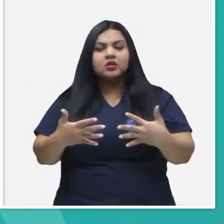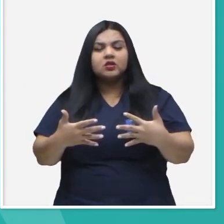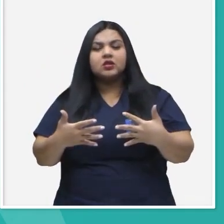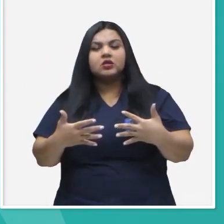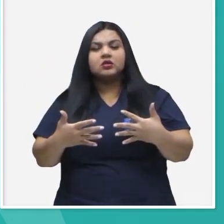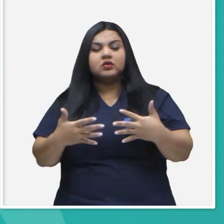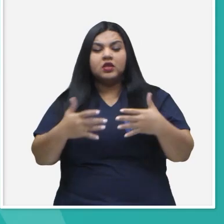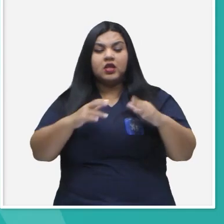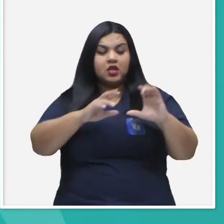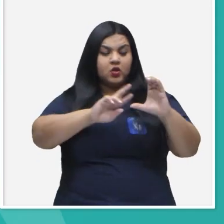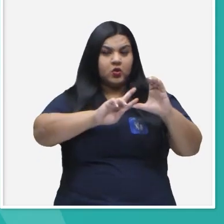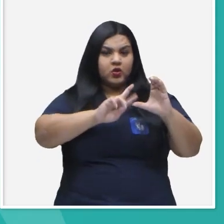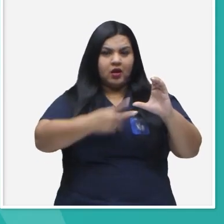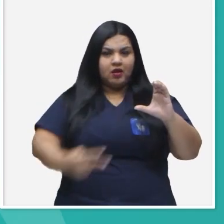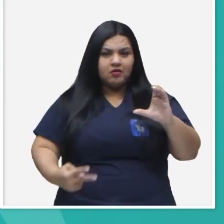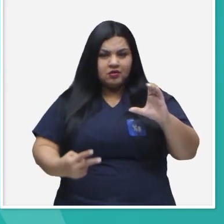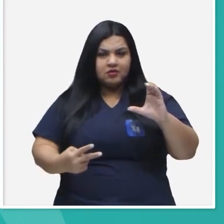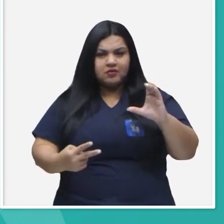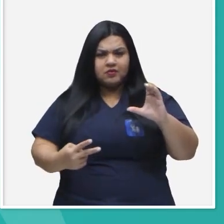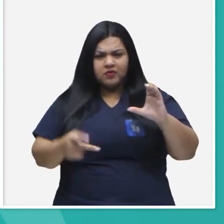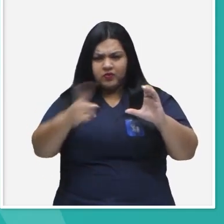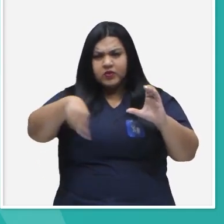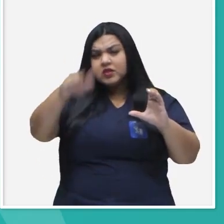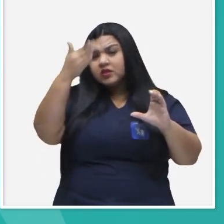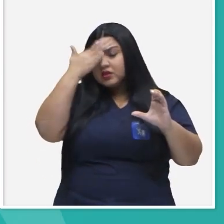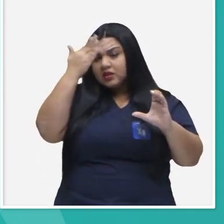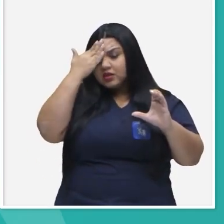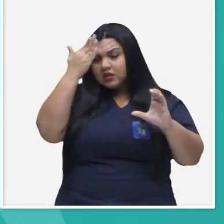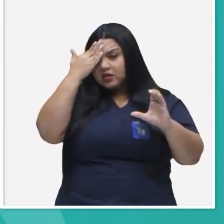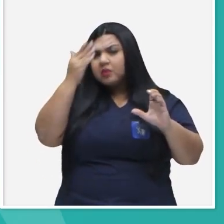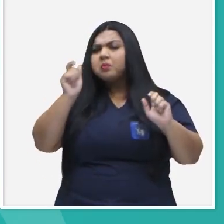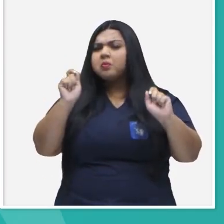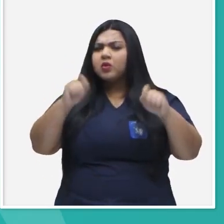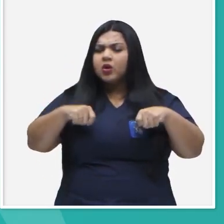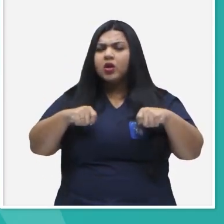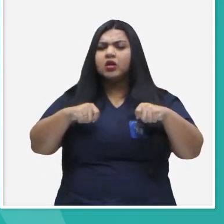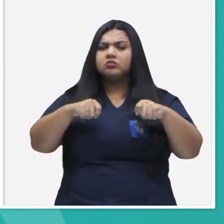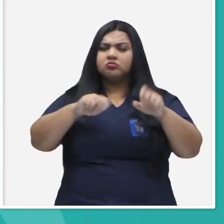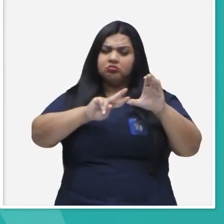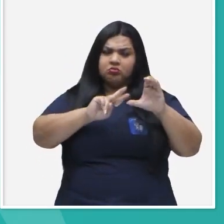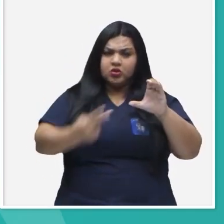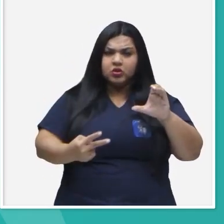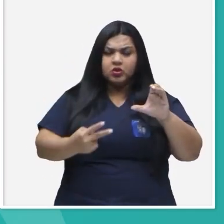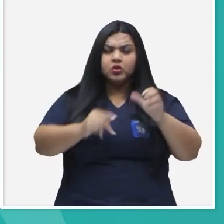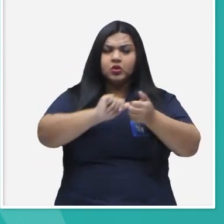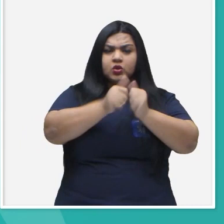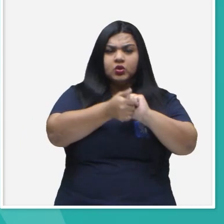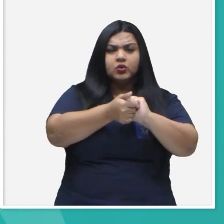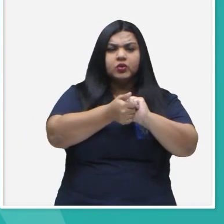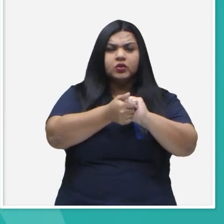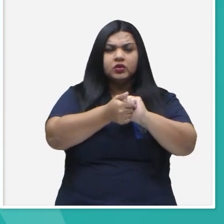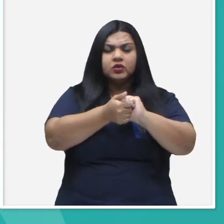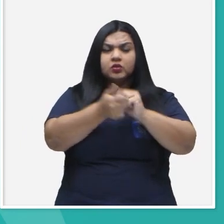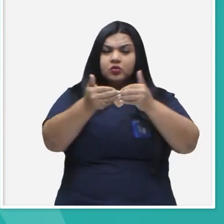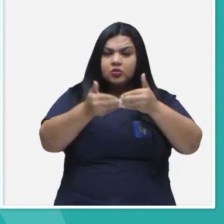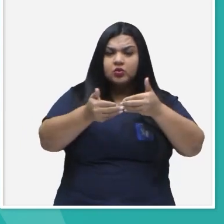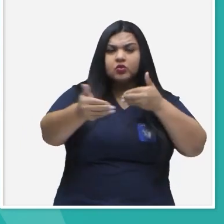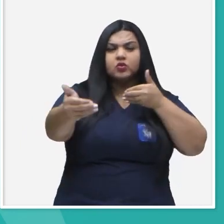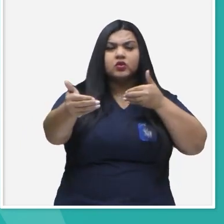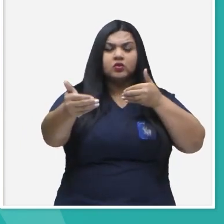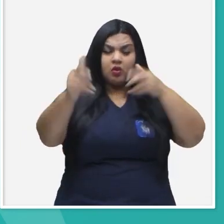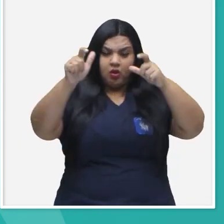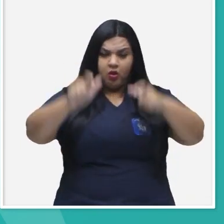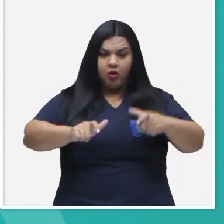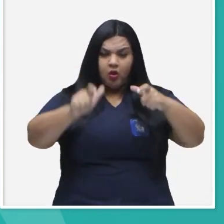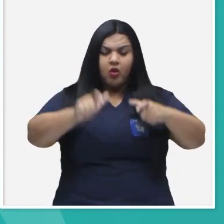suas classificações. Vocês sabiam que dá para a gente classificar os esportes a partir do